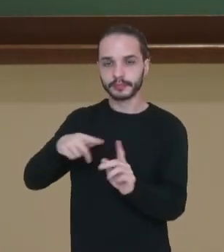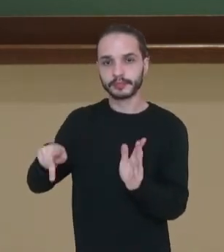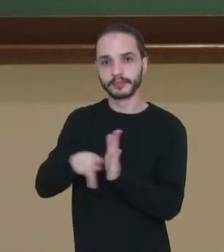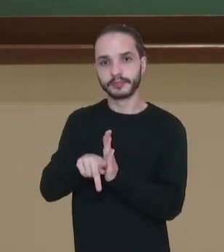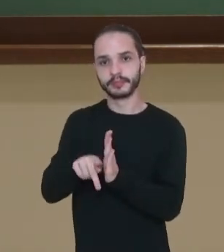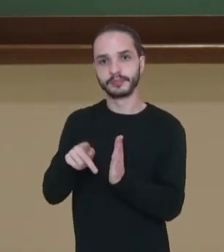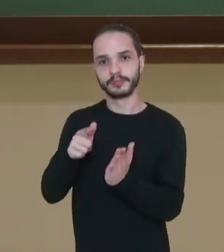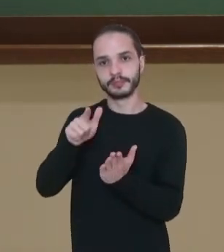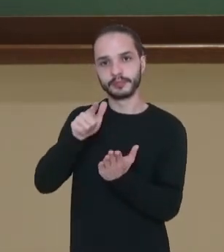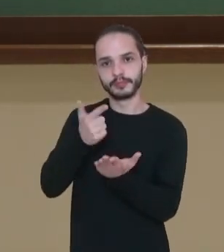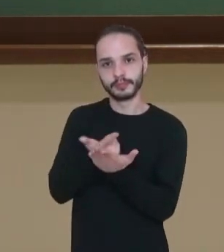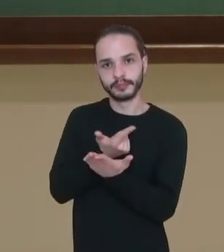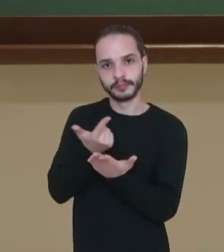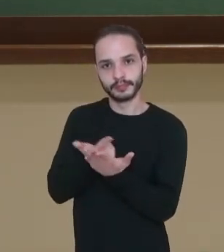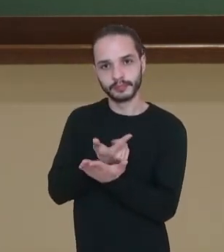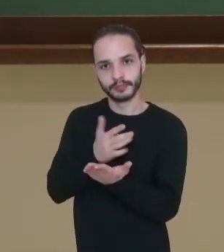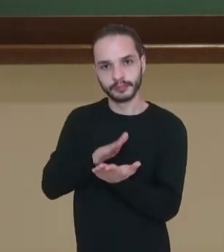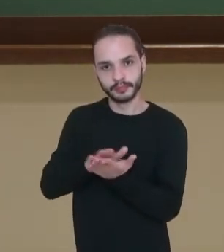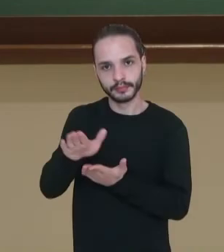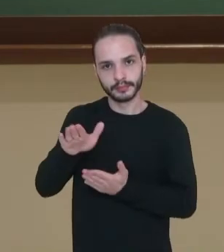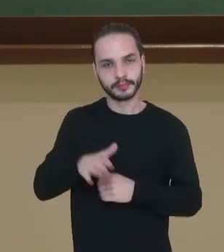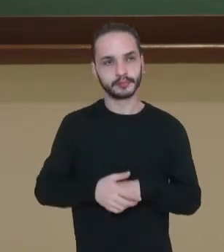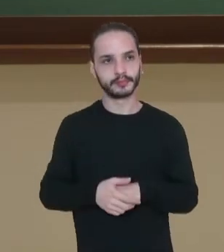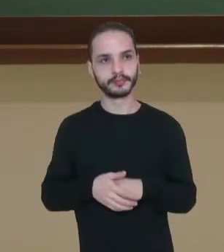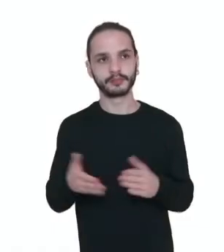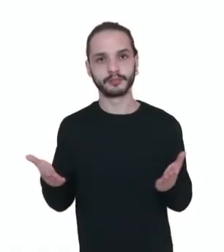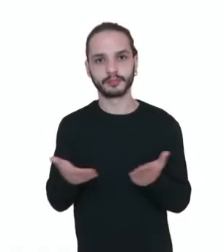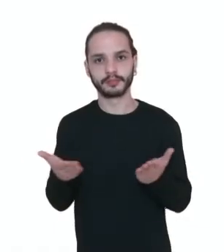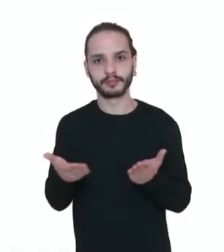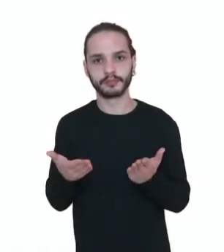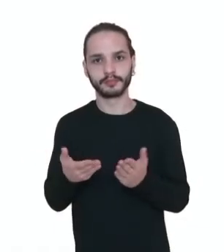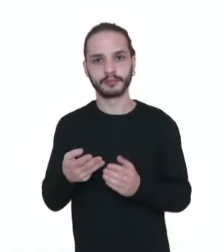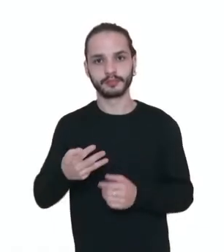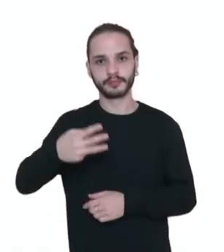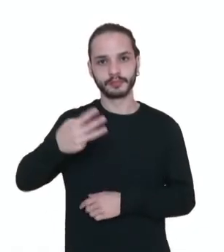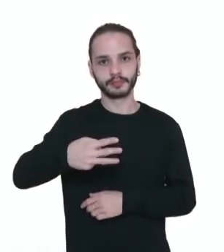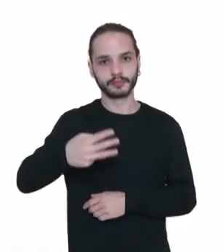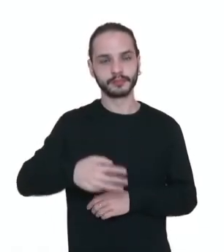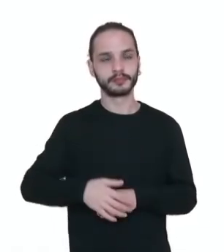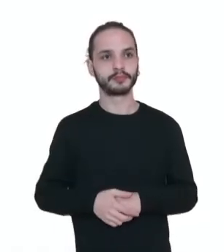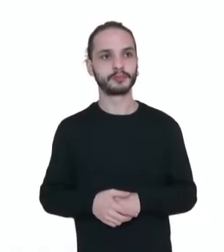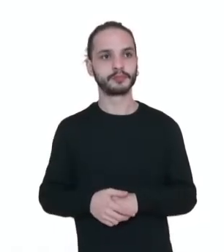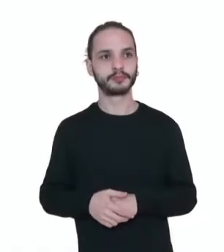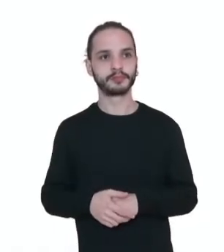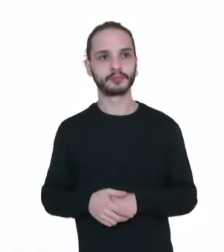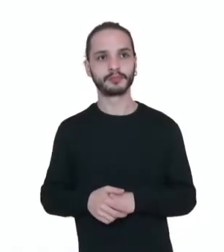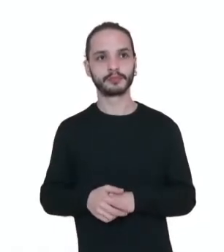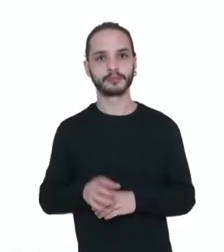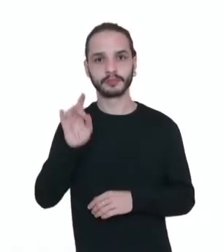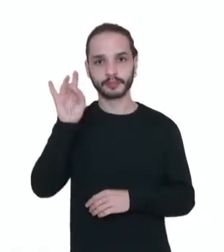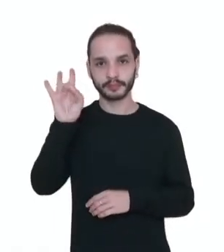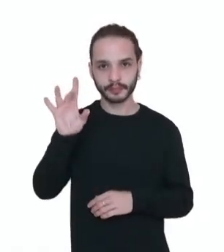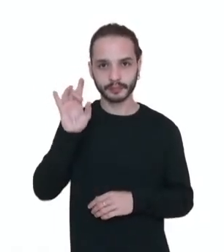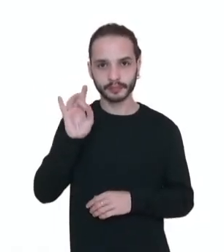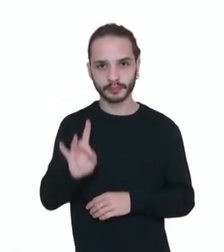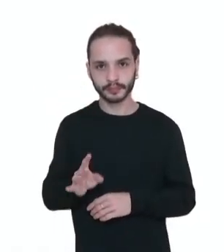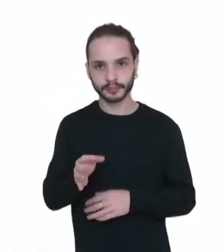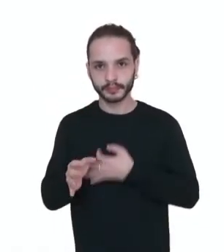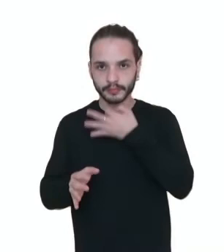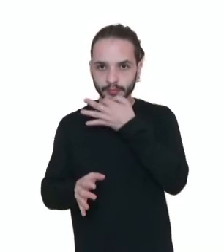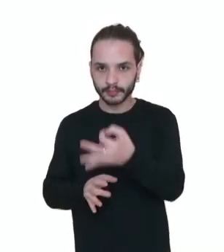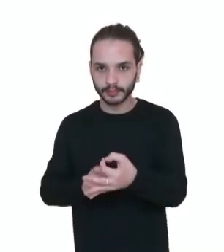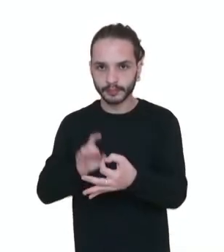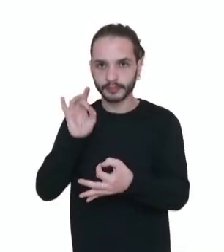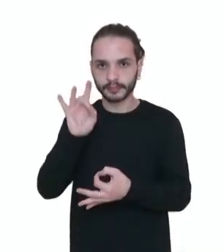impresso. Continuando agora, vamos para mais uma atividade, né? Vejam, para cada um dos argumentos é interessante que vocês desenvolvam